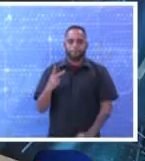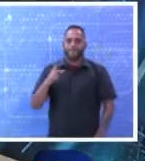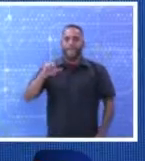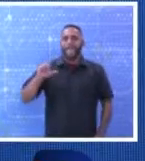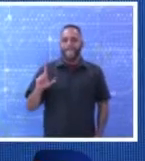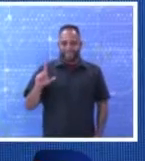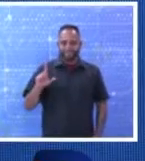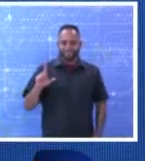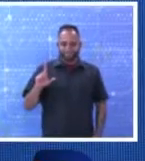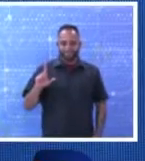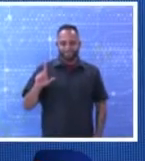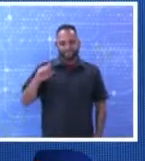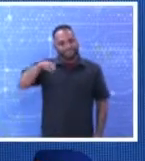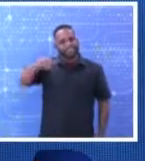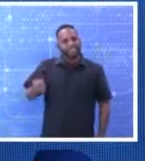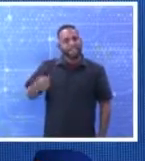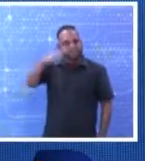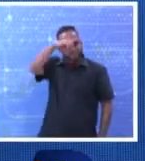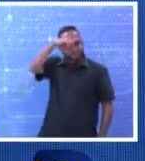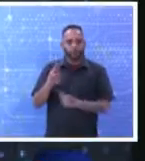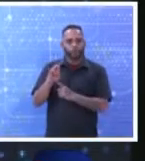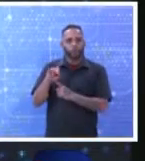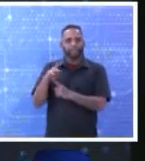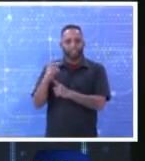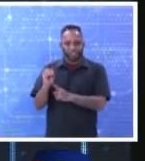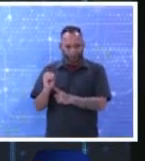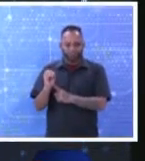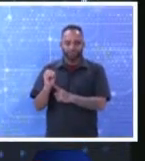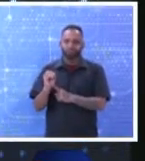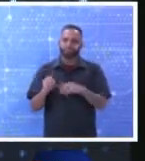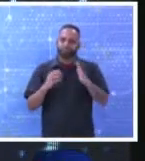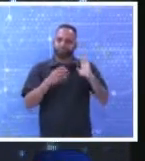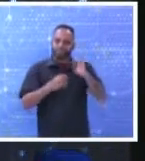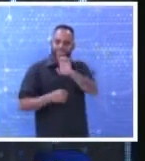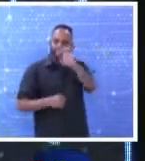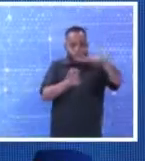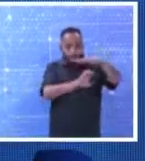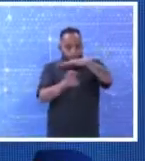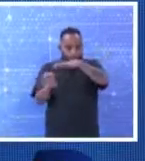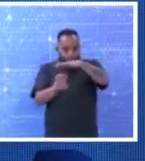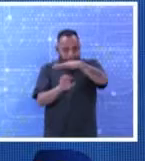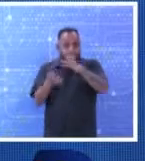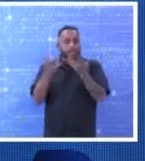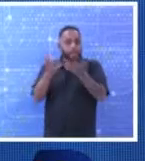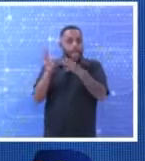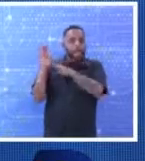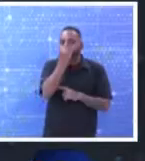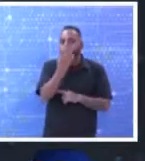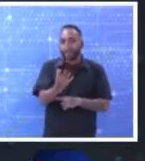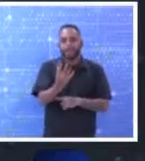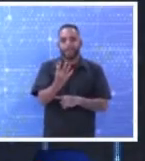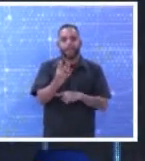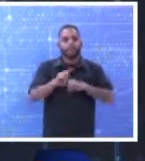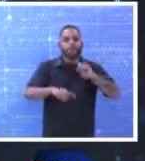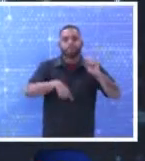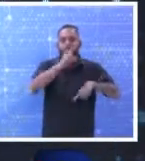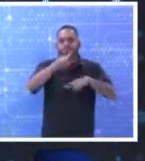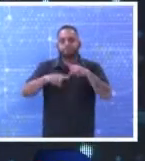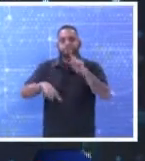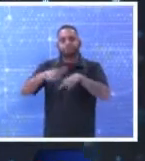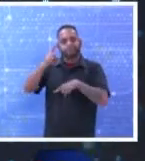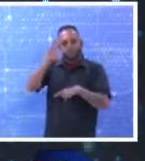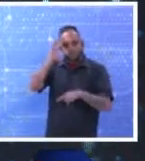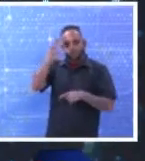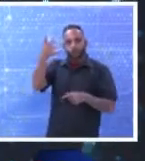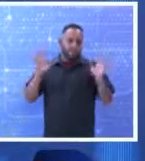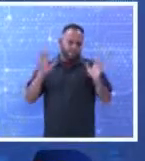foi o mais esclarecedor debate dessas eleições estaduais dando destaque a temas como educação